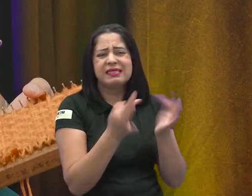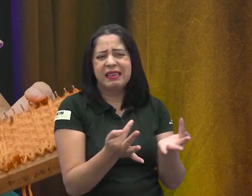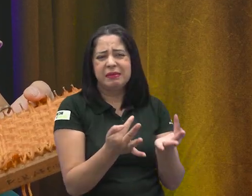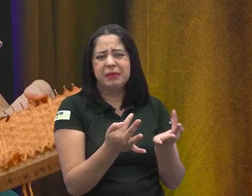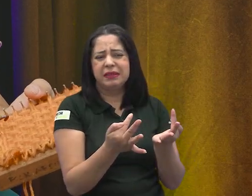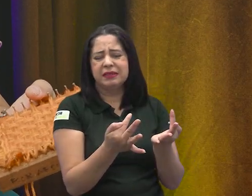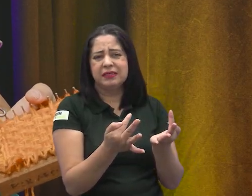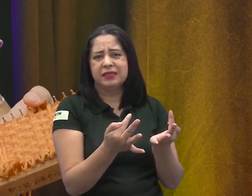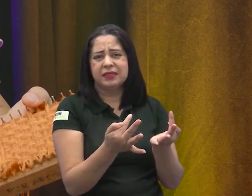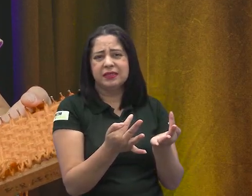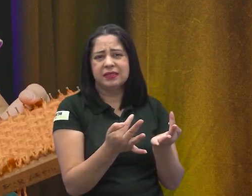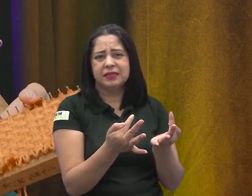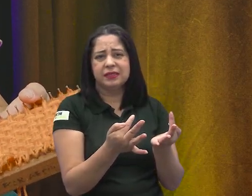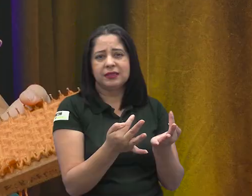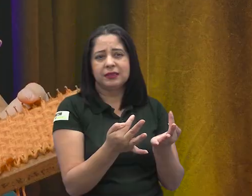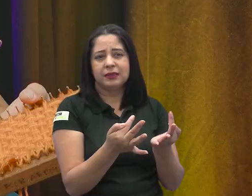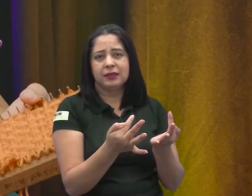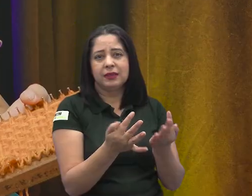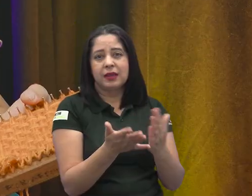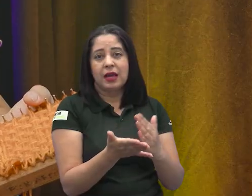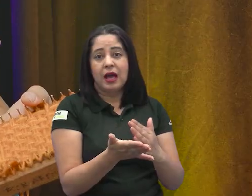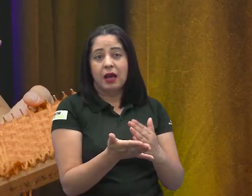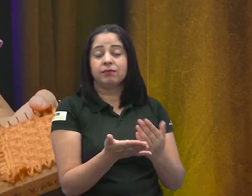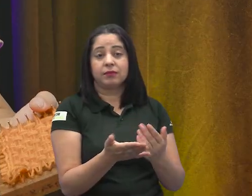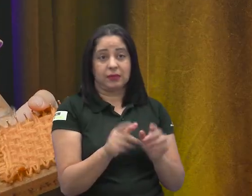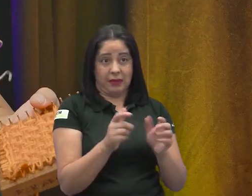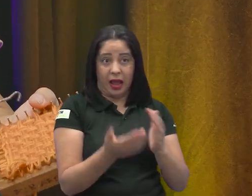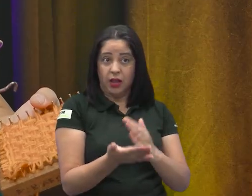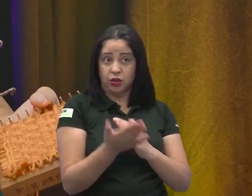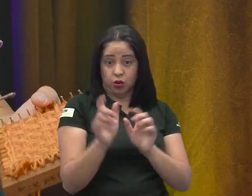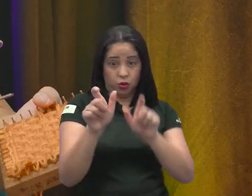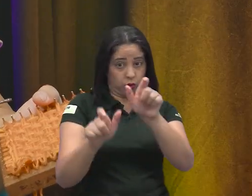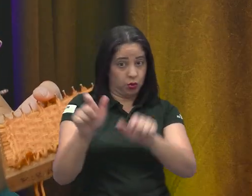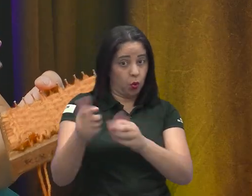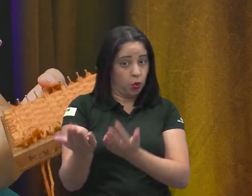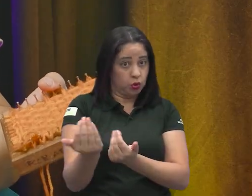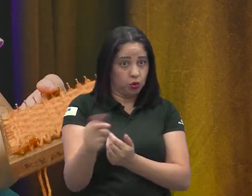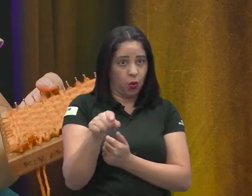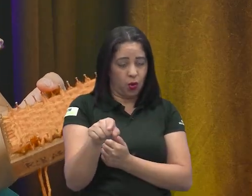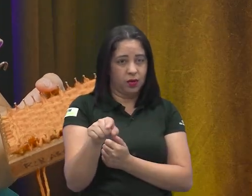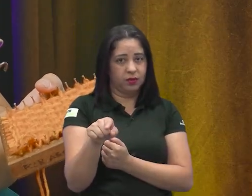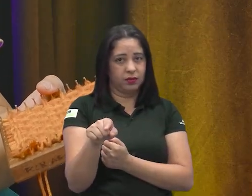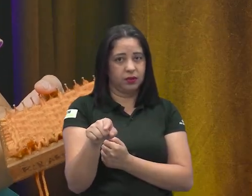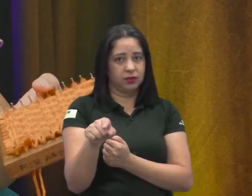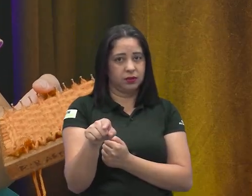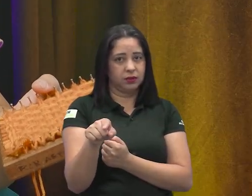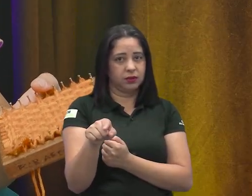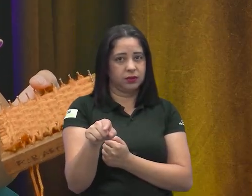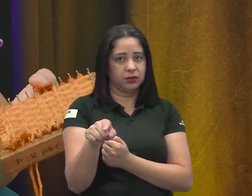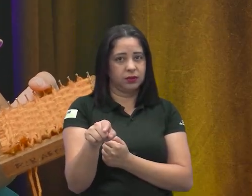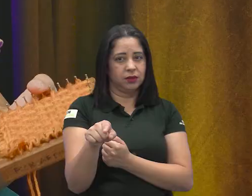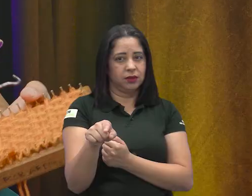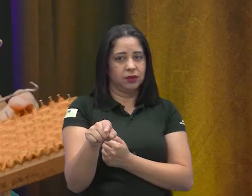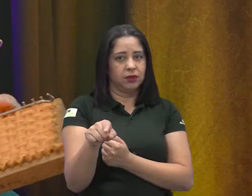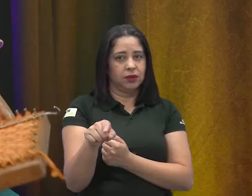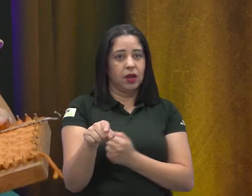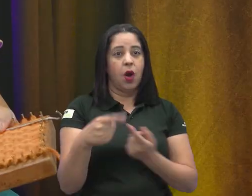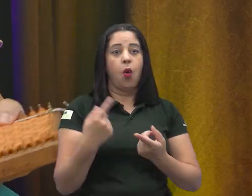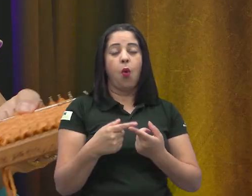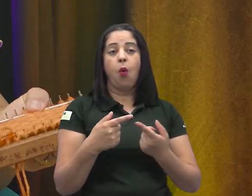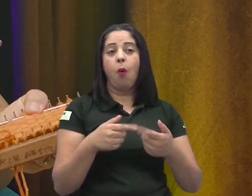parecendo bobo, né, ele serve muito para os jovens que eu dou aula, que o